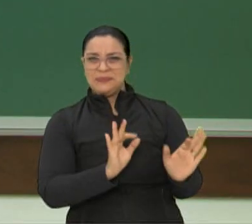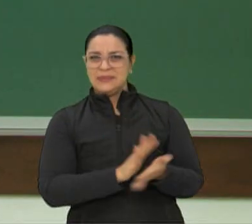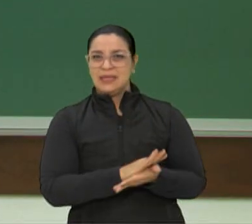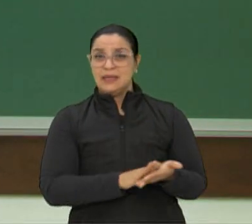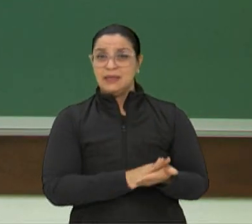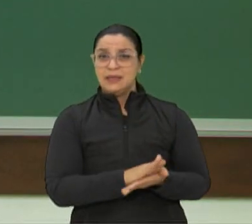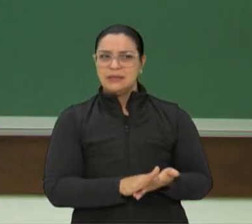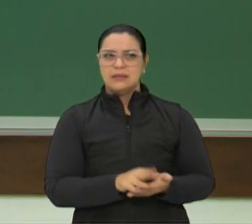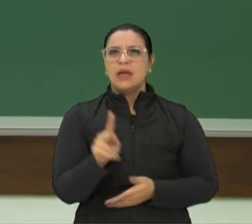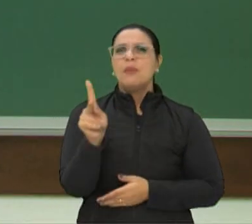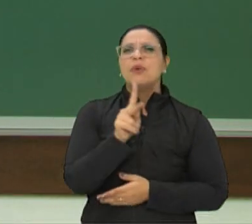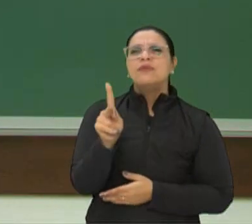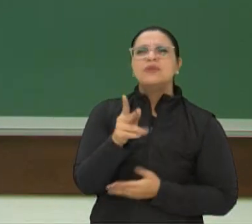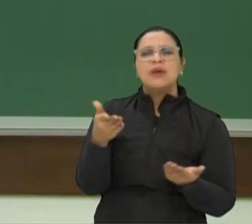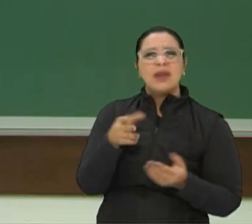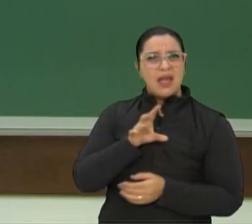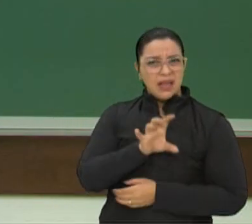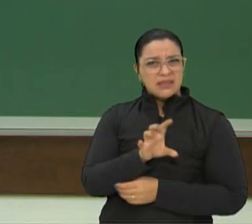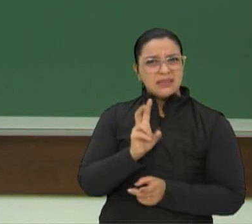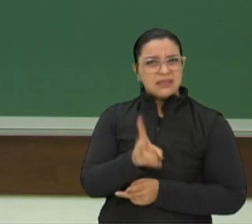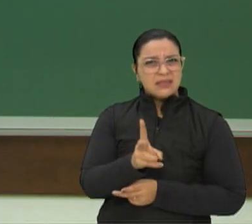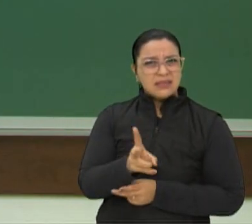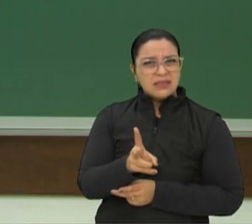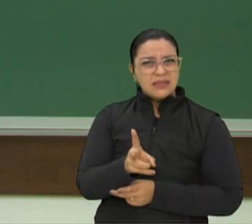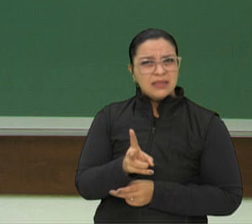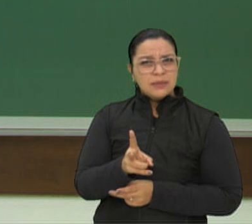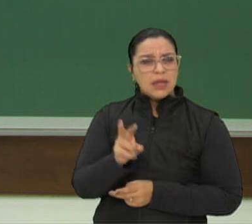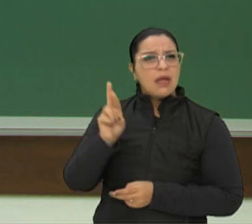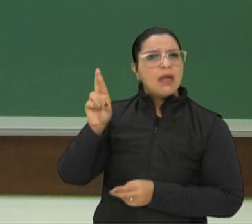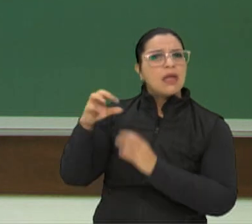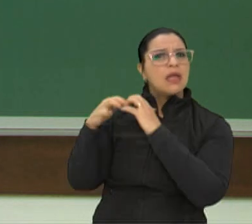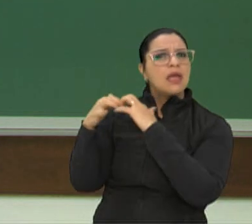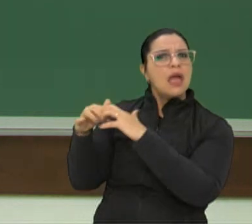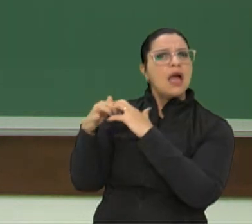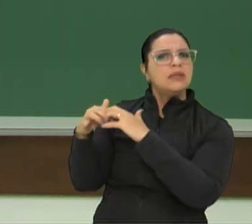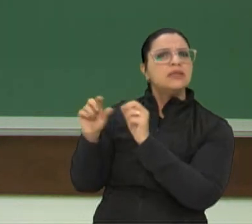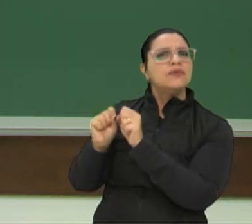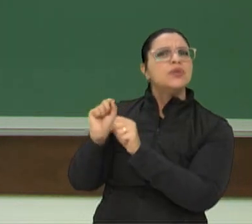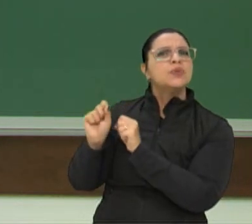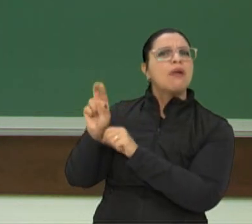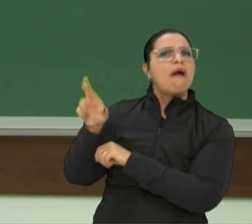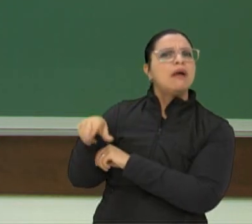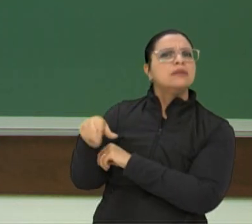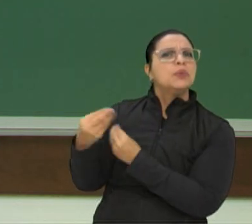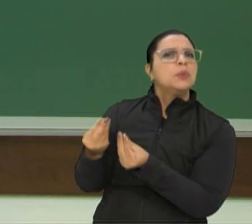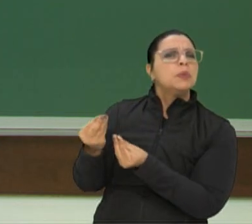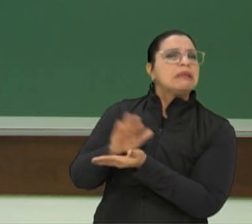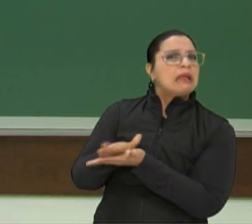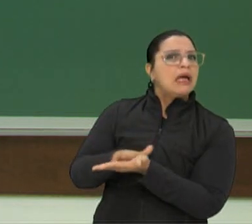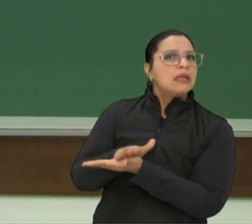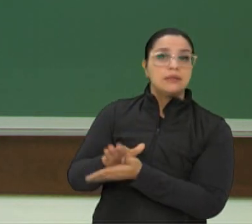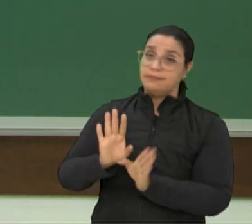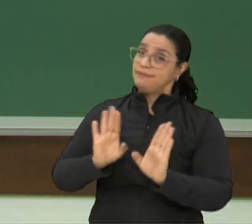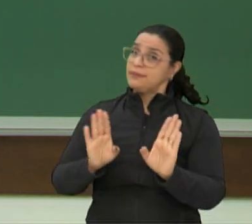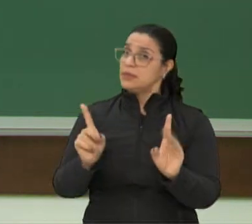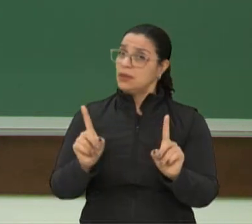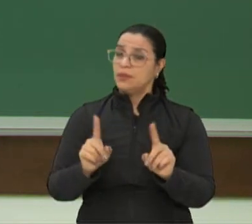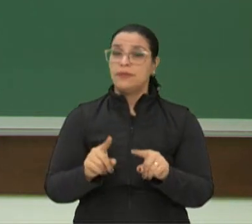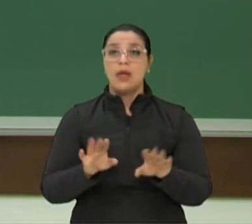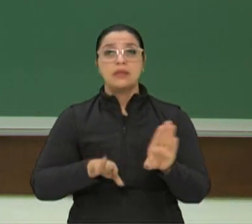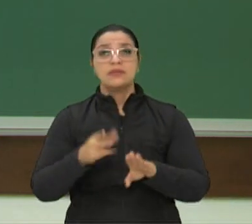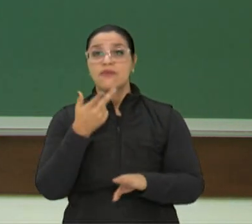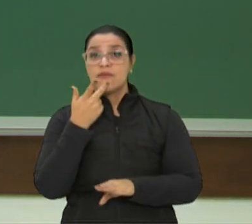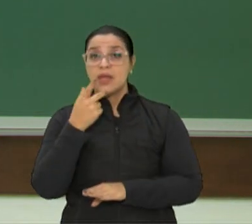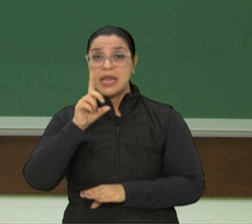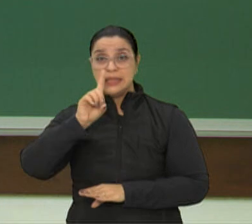Você vai dizer, professor, tá, e é isso? É tudo determinado? E a razão? Cabe o que a razão, então? Nada? Não, também não é assim, tá? Hillman vai